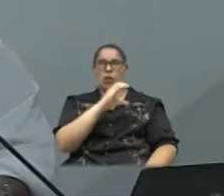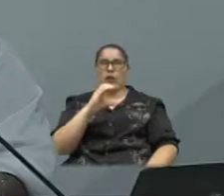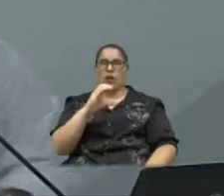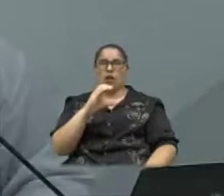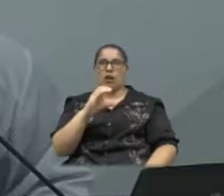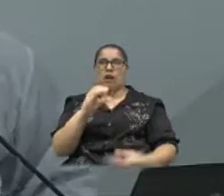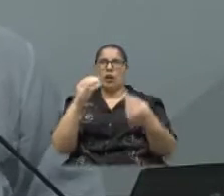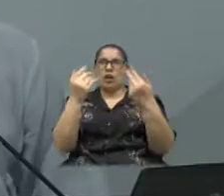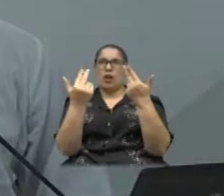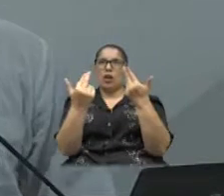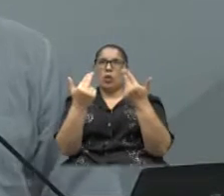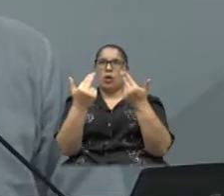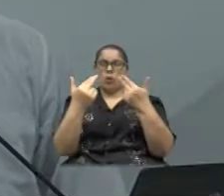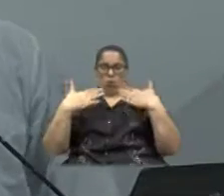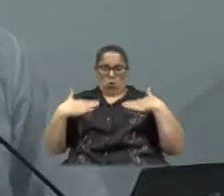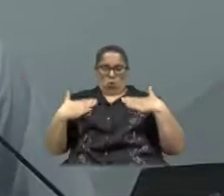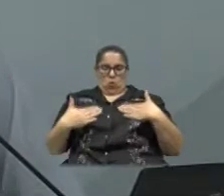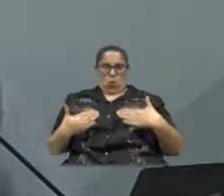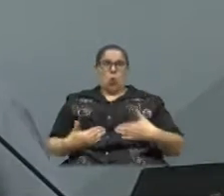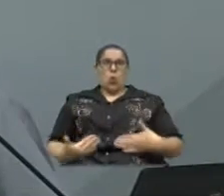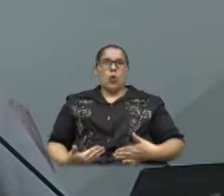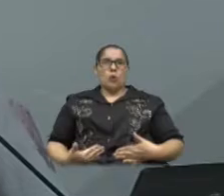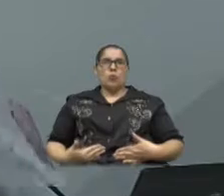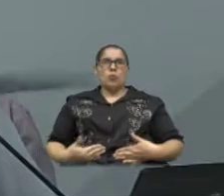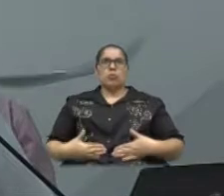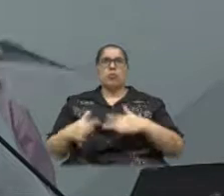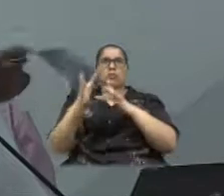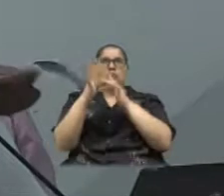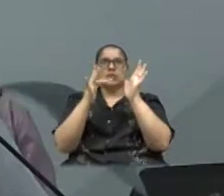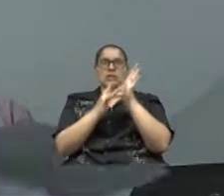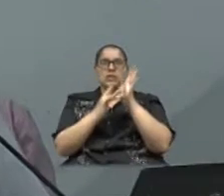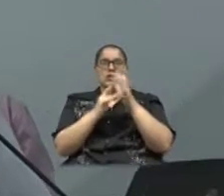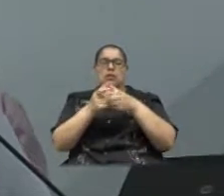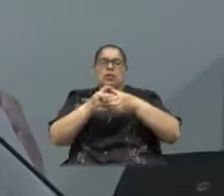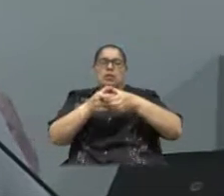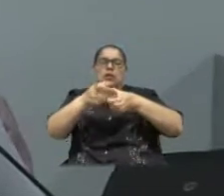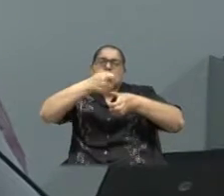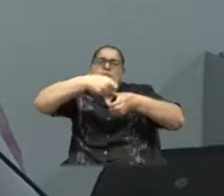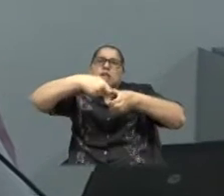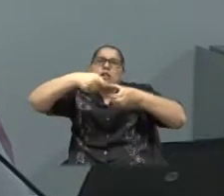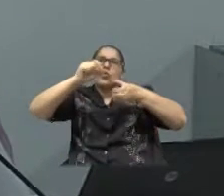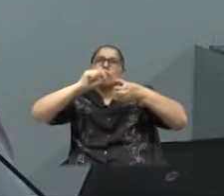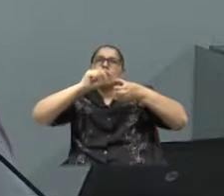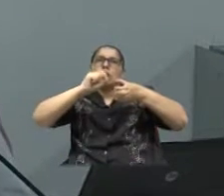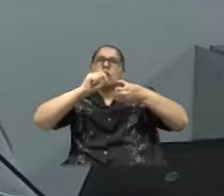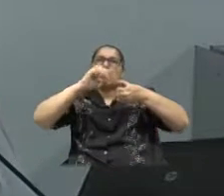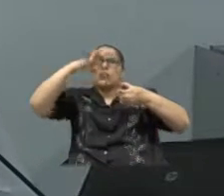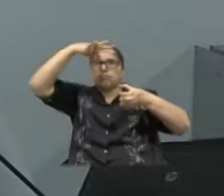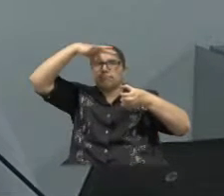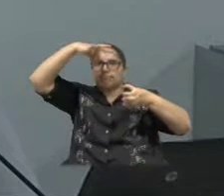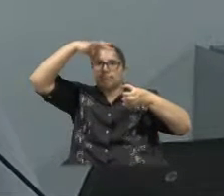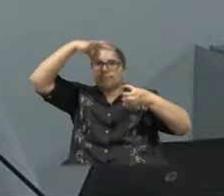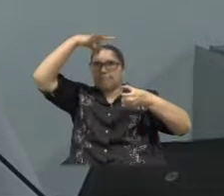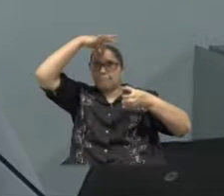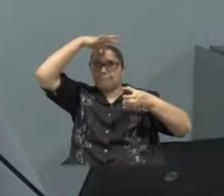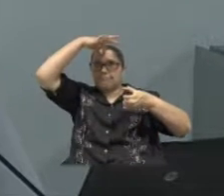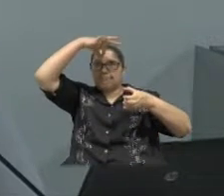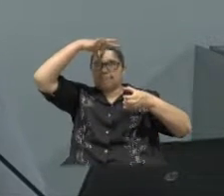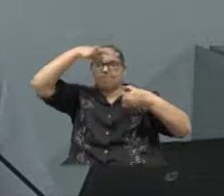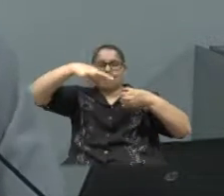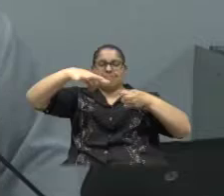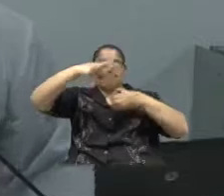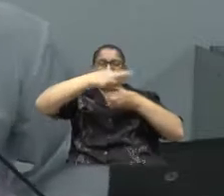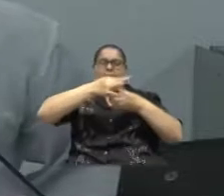Eu vou ler só uma. Vagina. Escrito na hóstia. Escrito na hóstia.